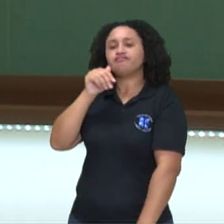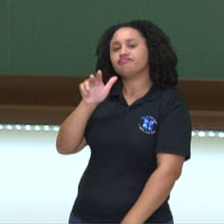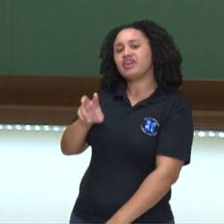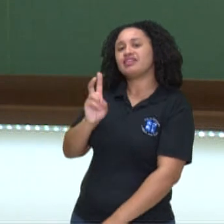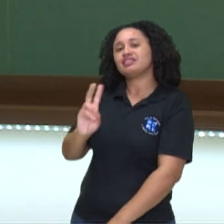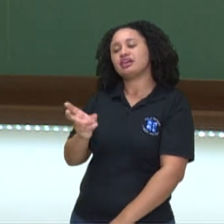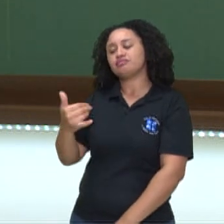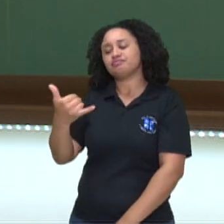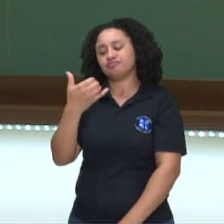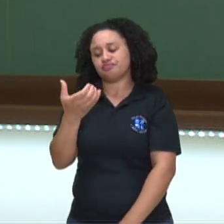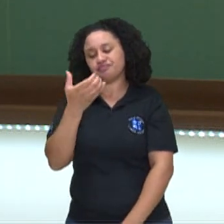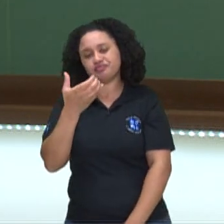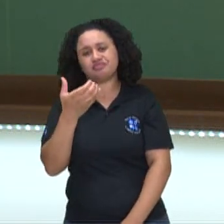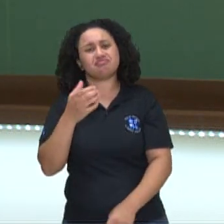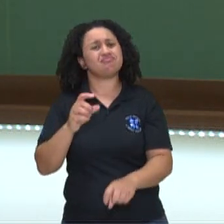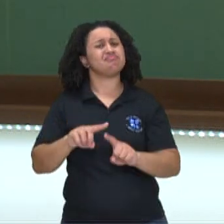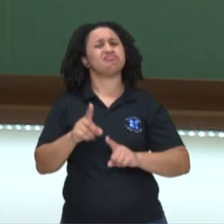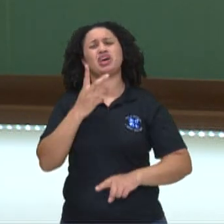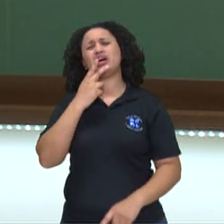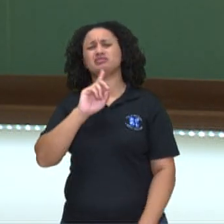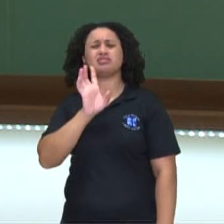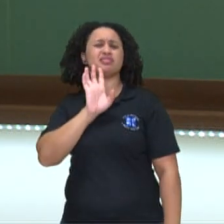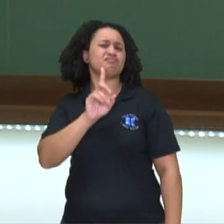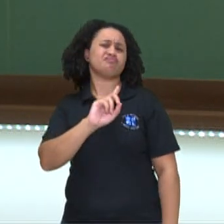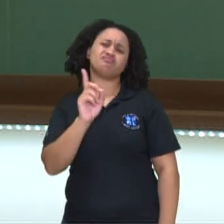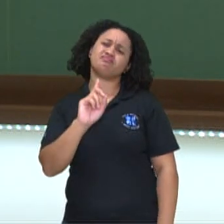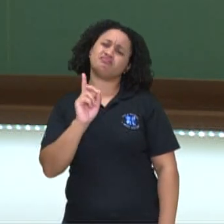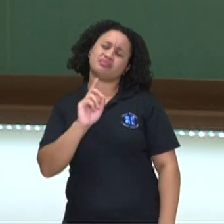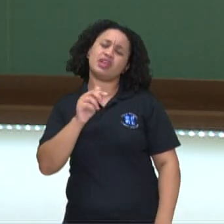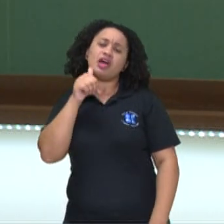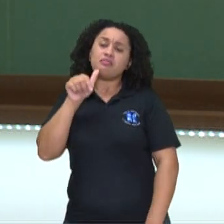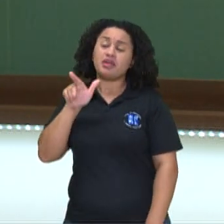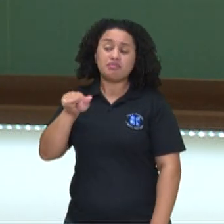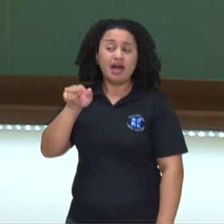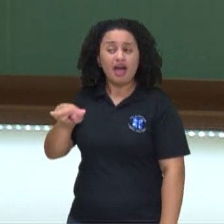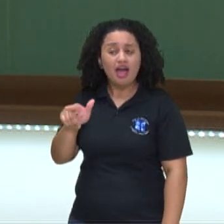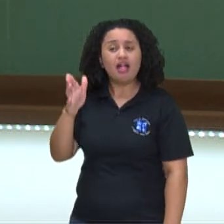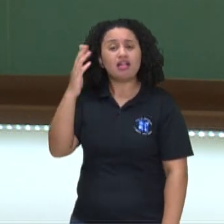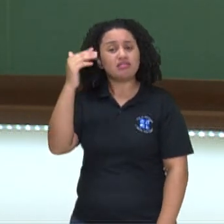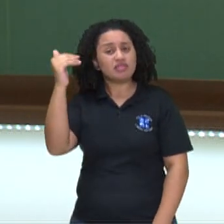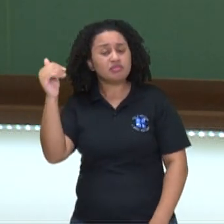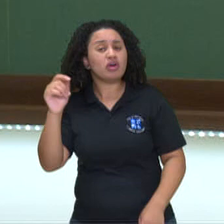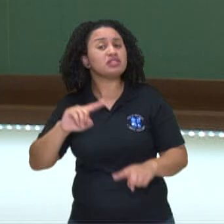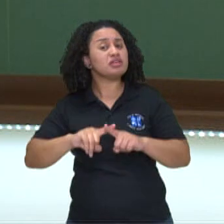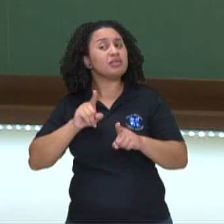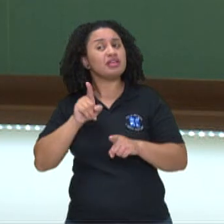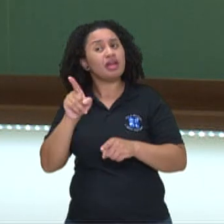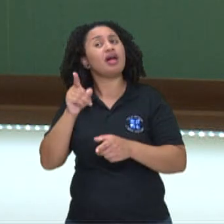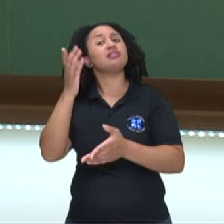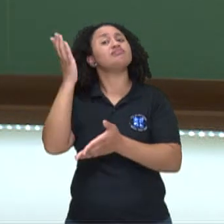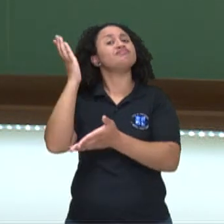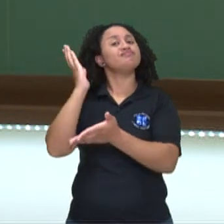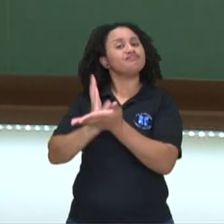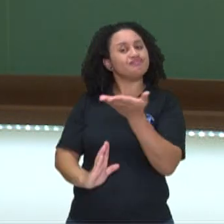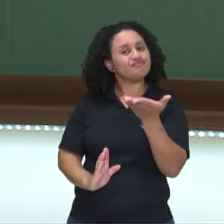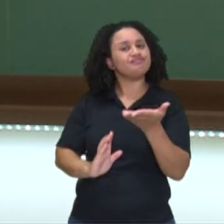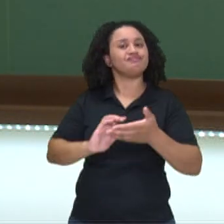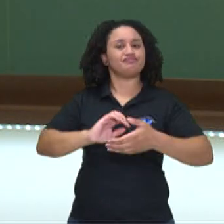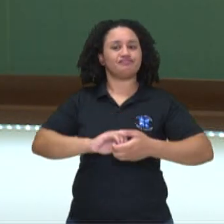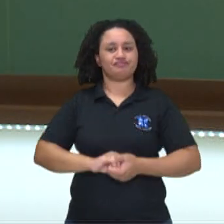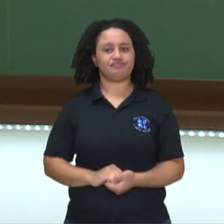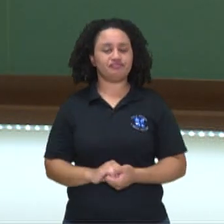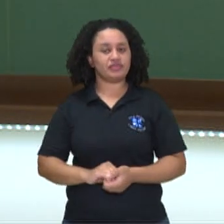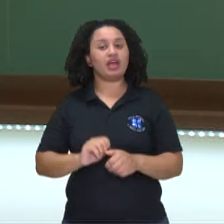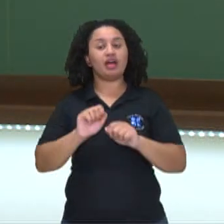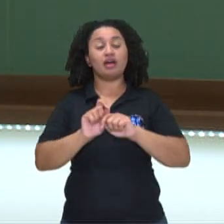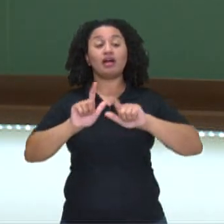no telefone, mas não acho isso legal. Minha irmã é muito popular, mas ela vai reprovar de ano. Claro, gente,